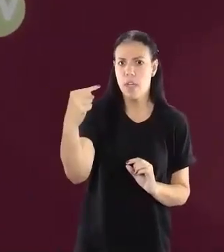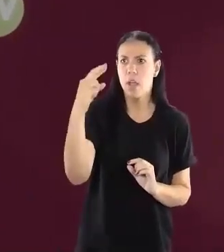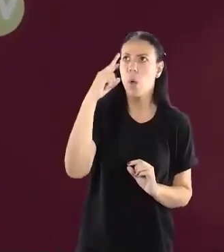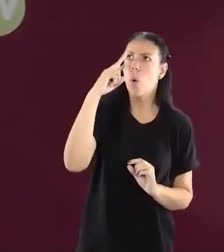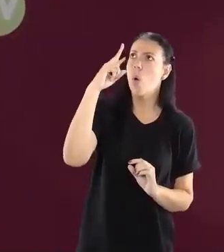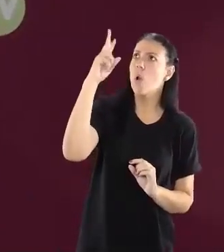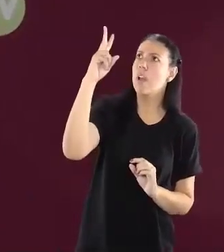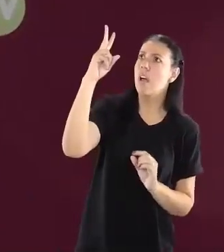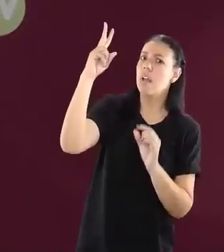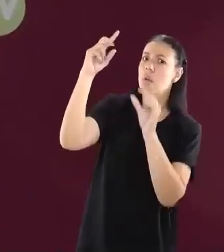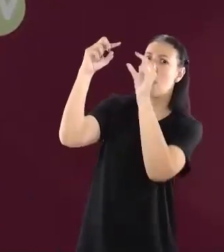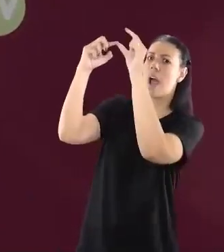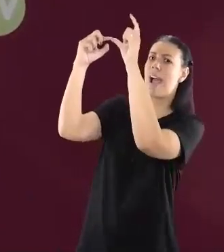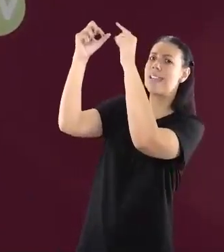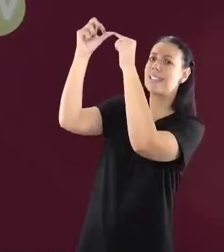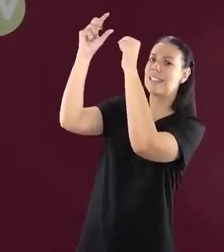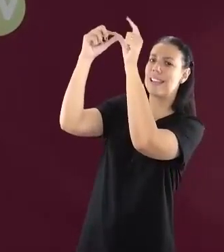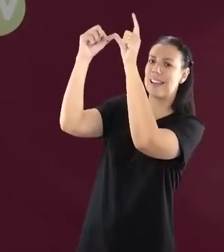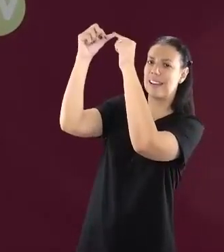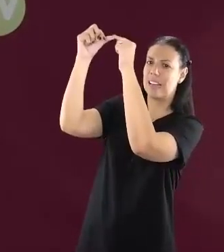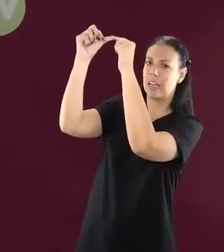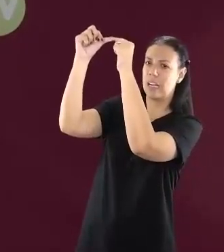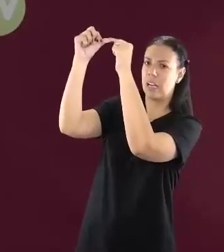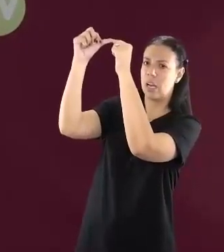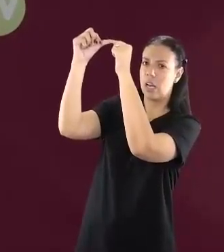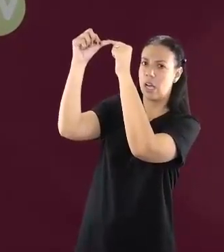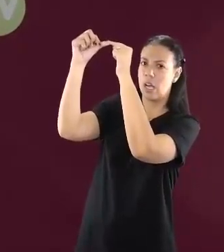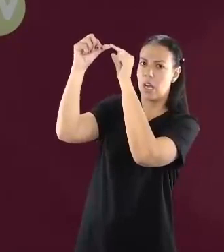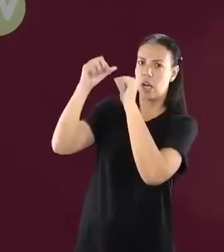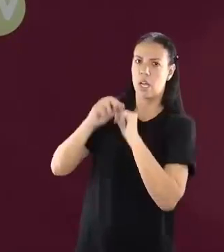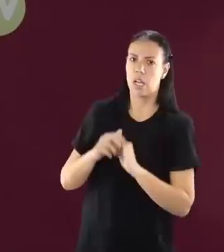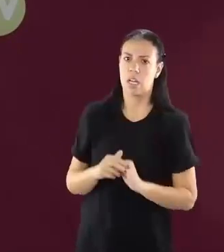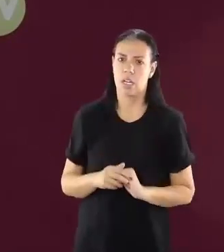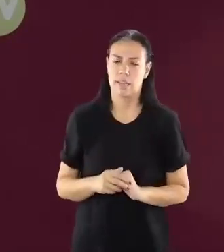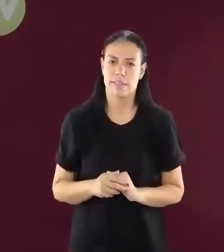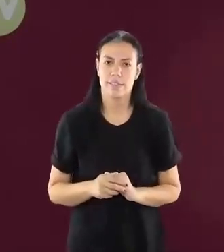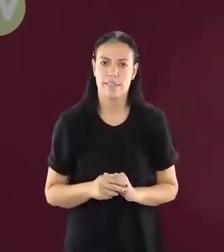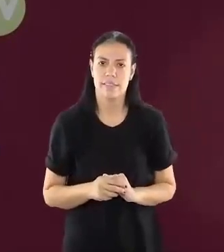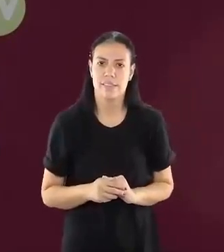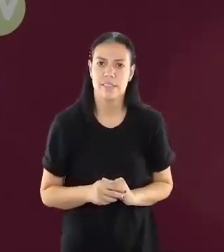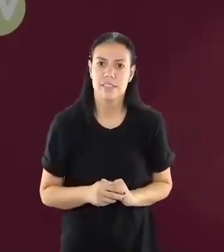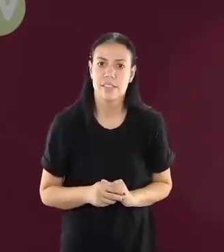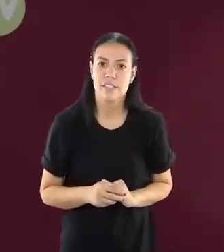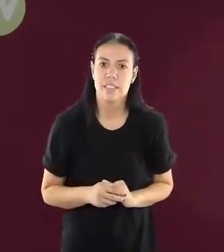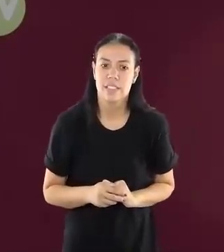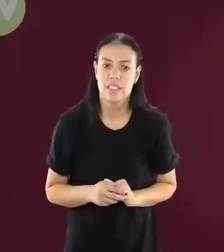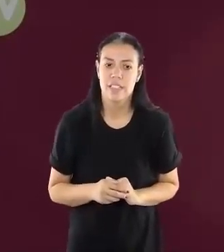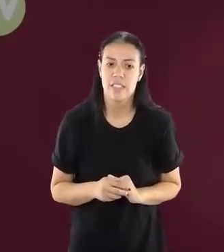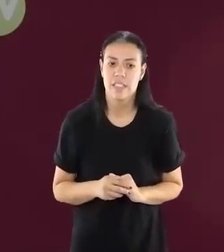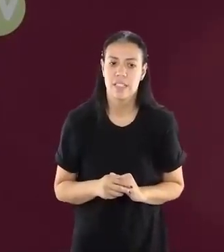Notem, eles não viram uma estrela. Números 24:17